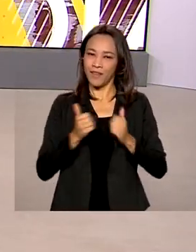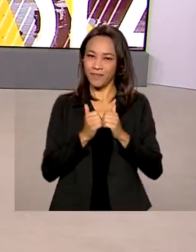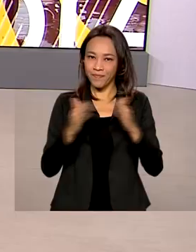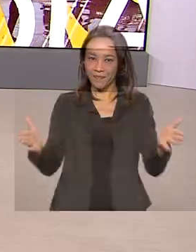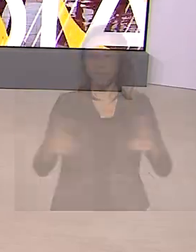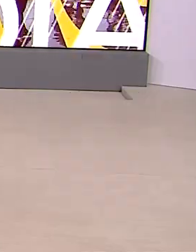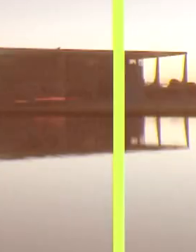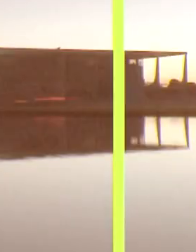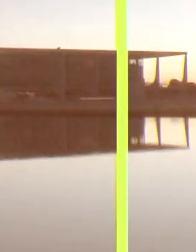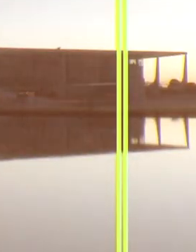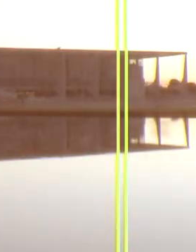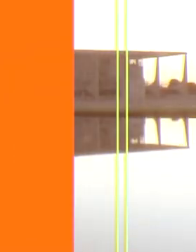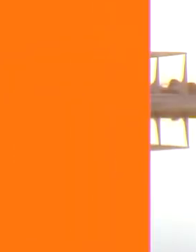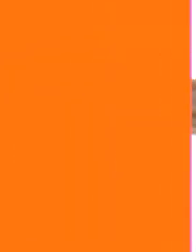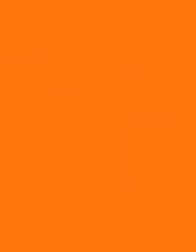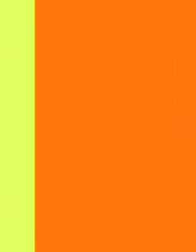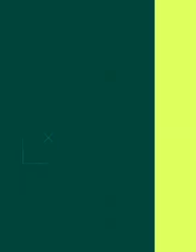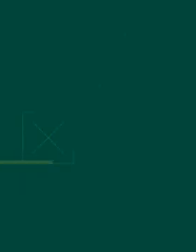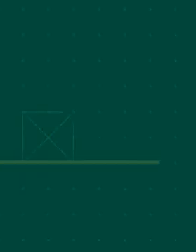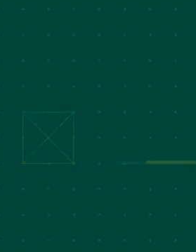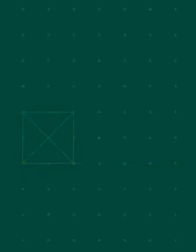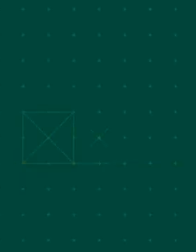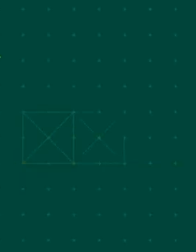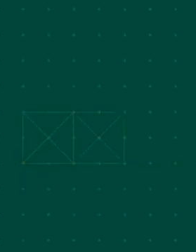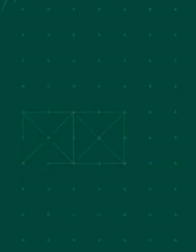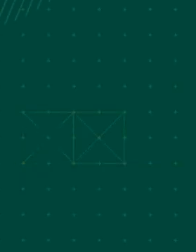estamos no ar e